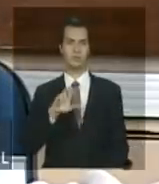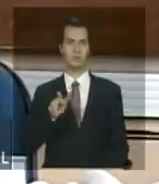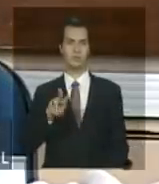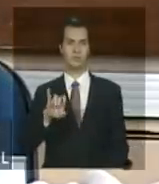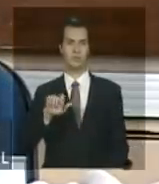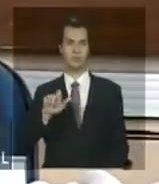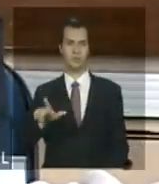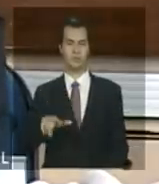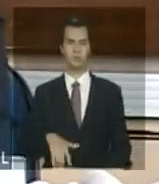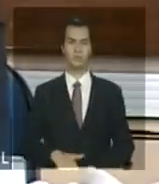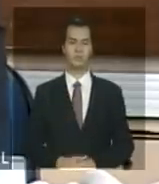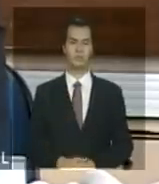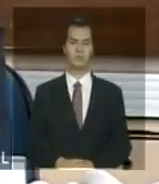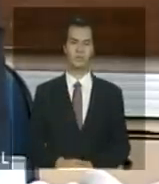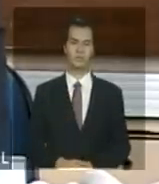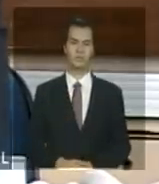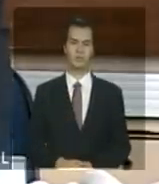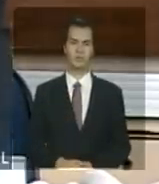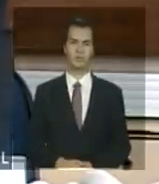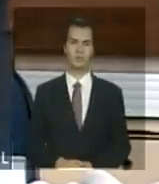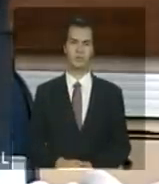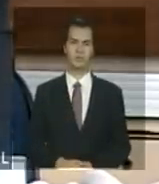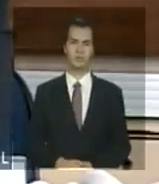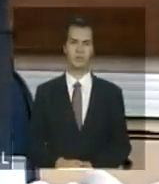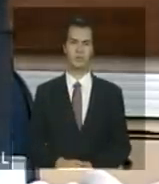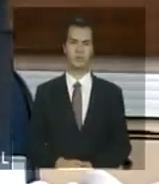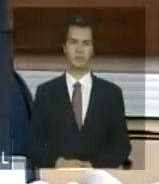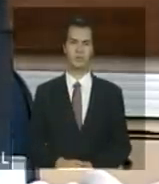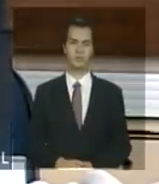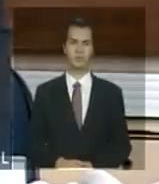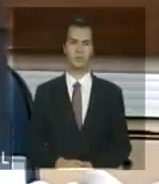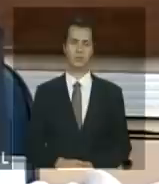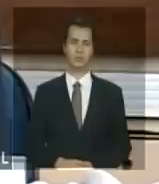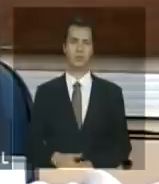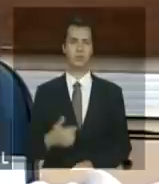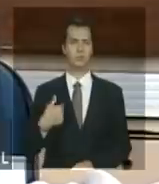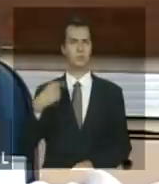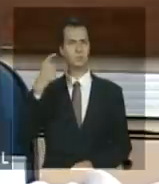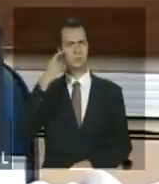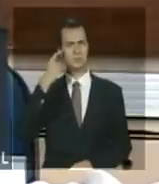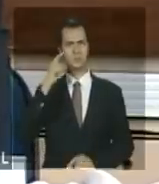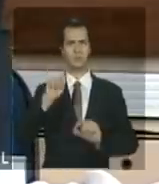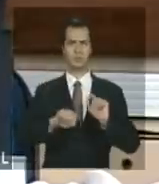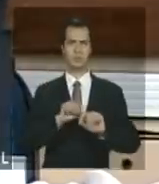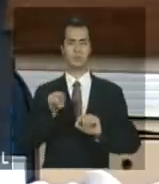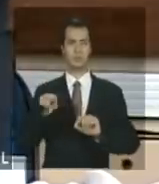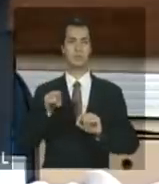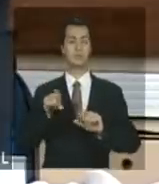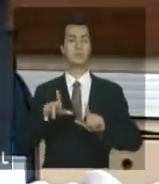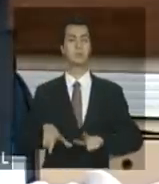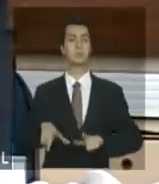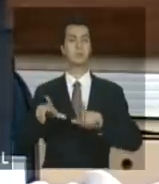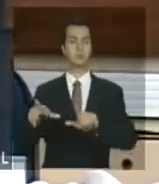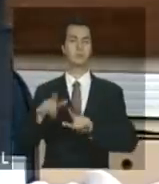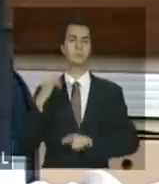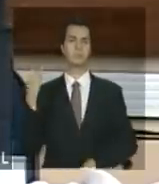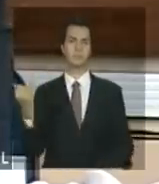Eu considero que esse é um prêmio extremamente